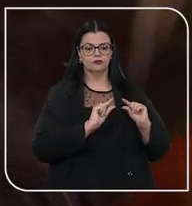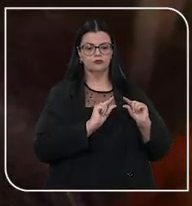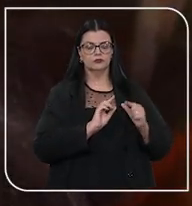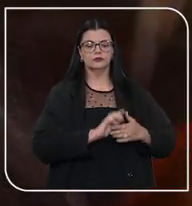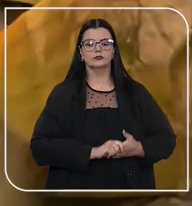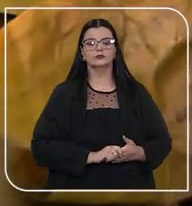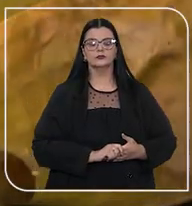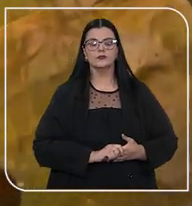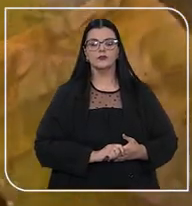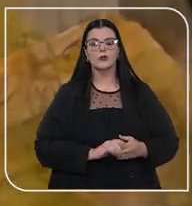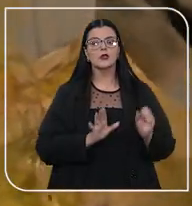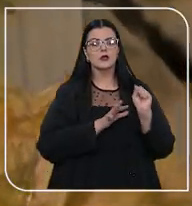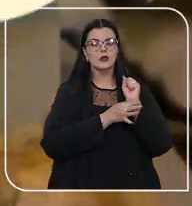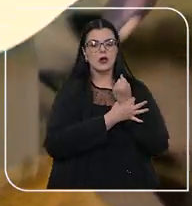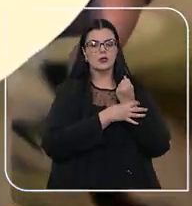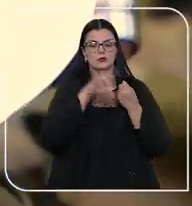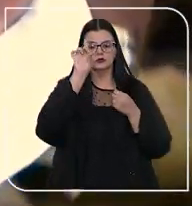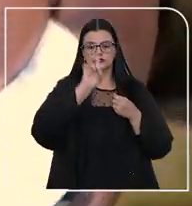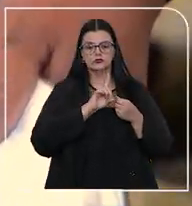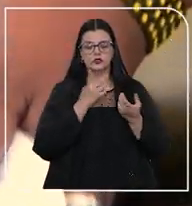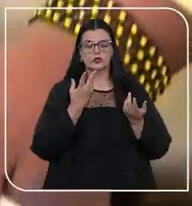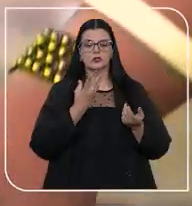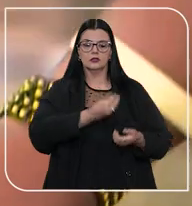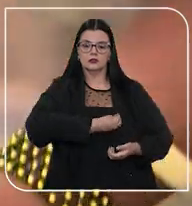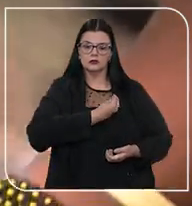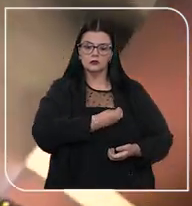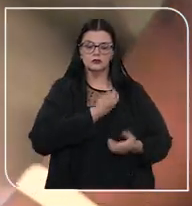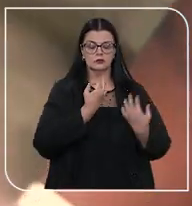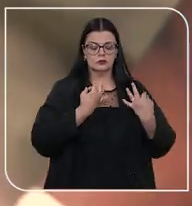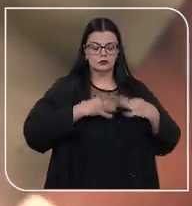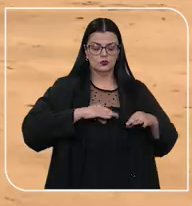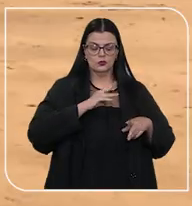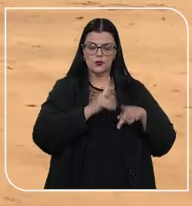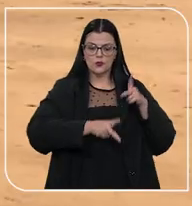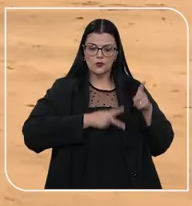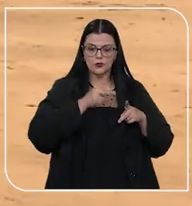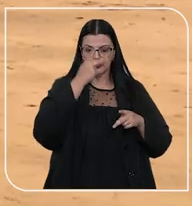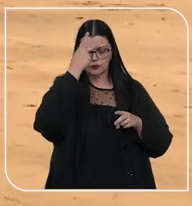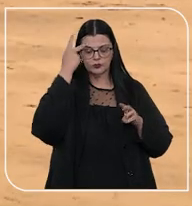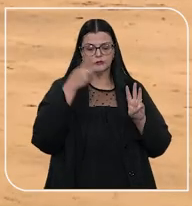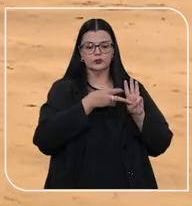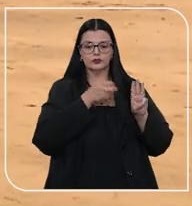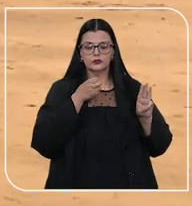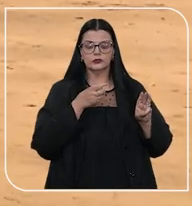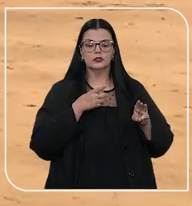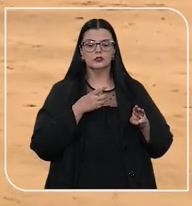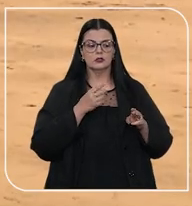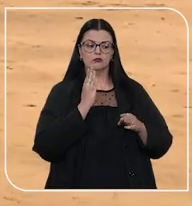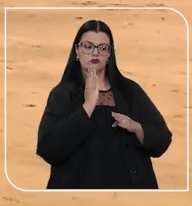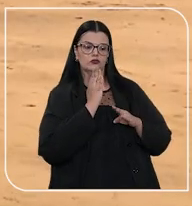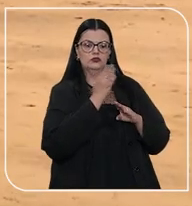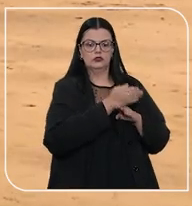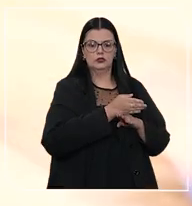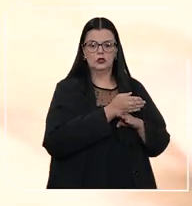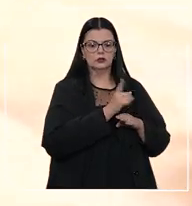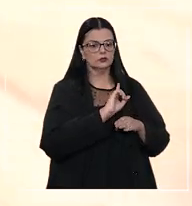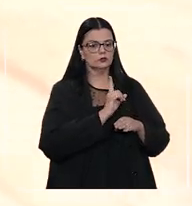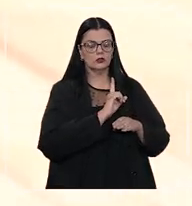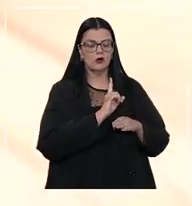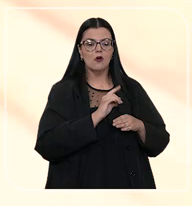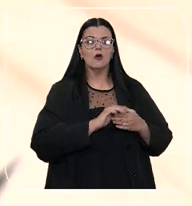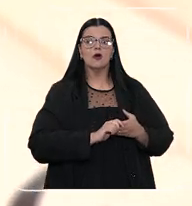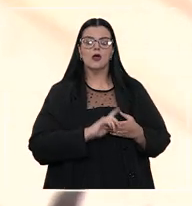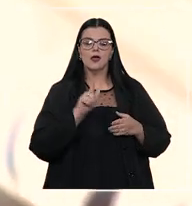irrisória. E é importante lembrar que a garantia dos direitos e da existência digna dos povos indígenas não diz respeito apenas a eles,